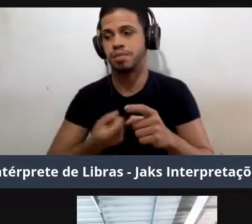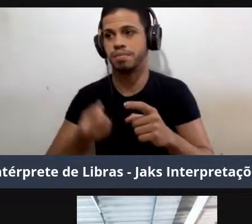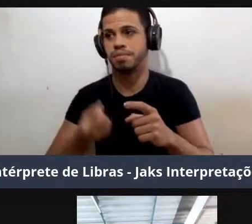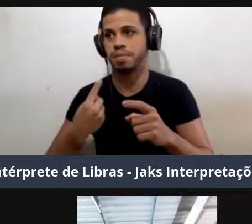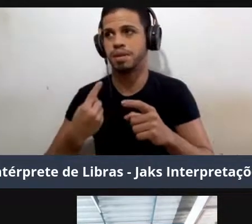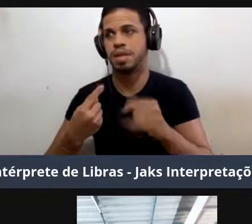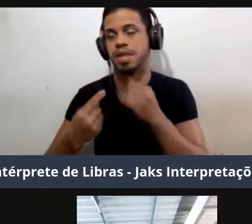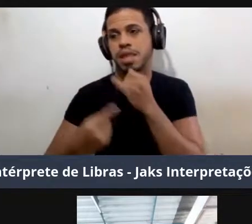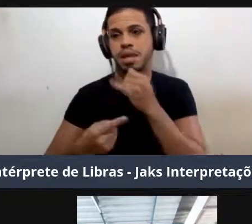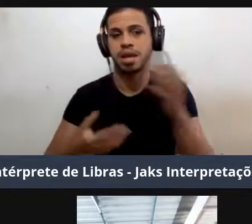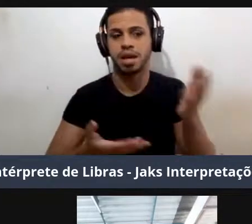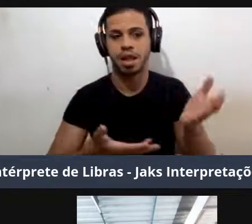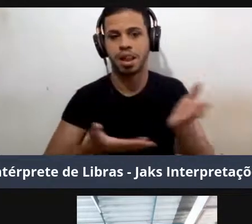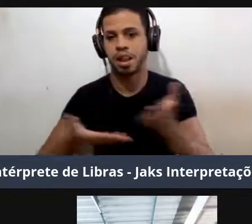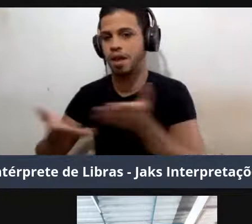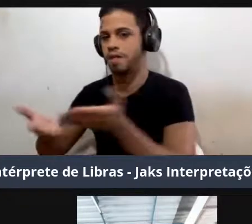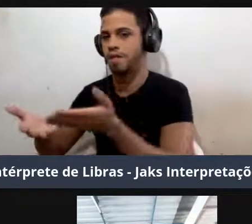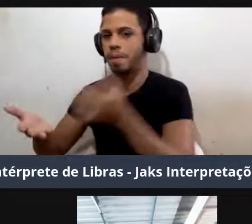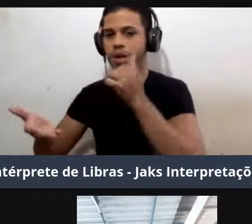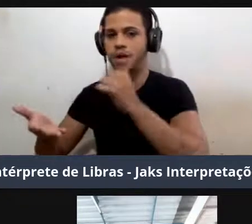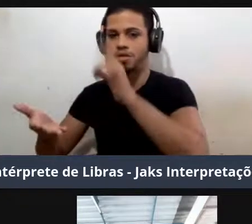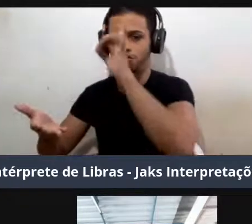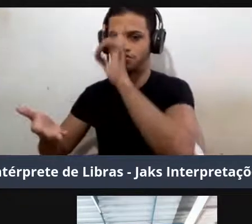no hospital, né? Então,